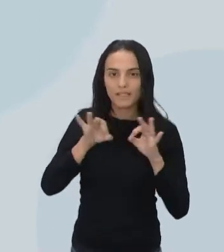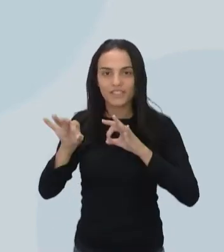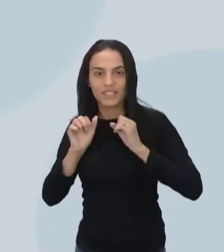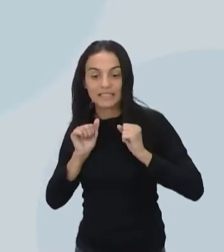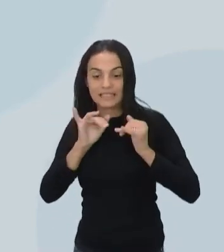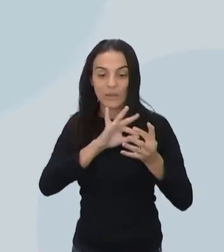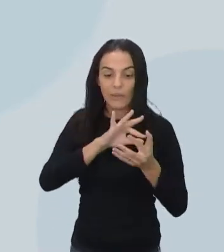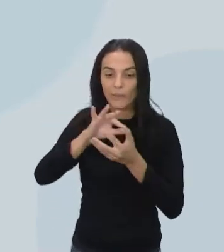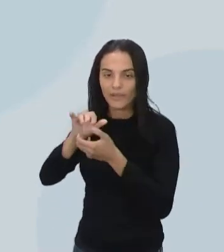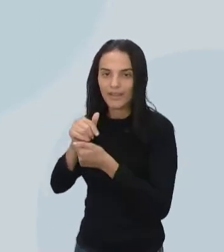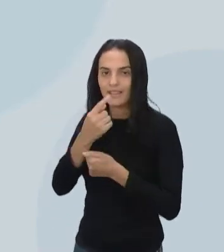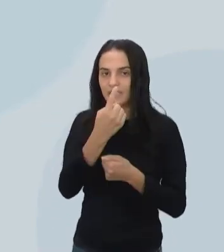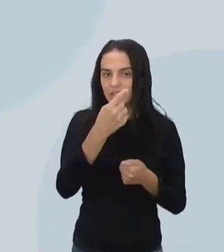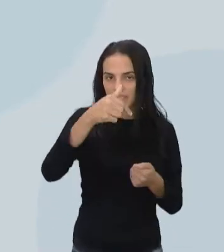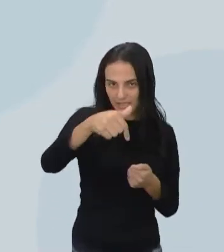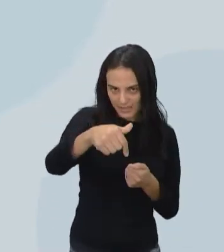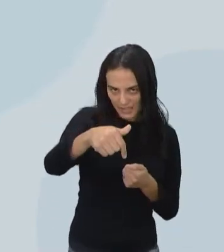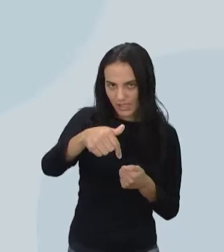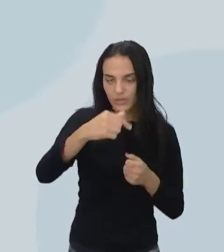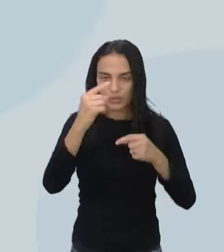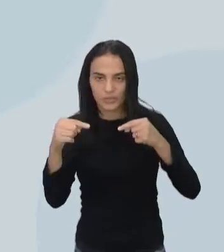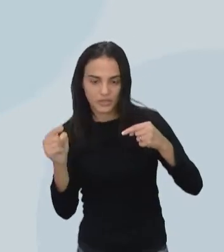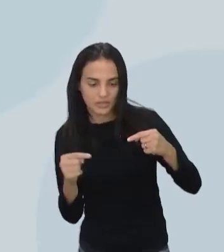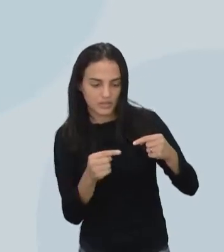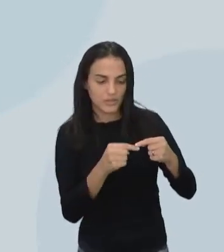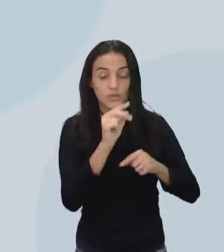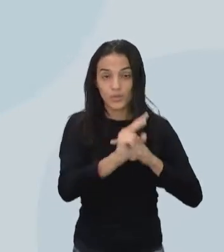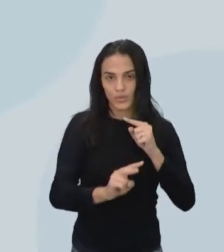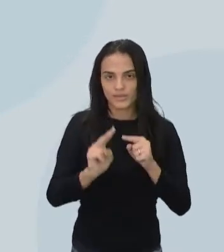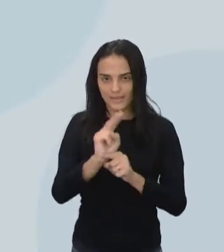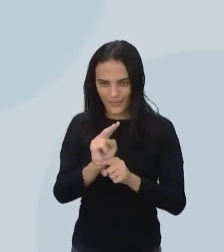reúne 17 objetos de desenvolvimento